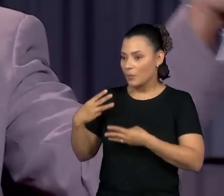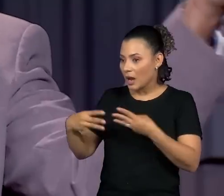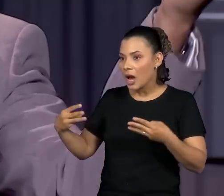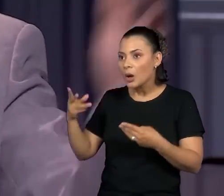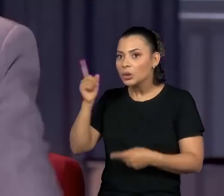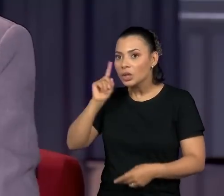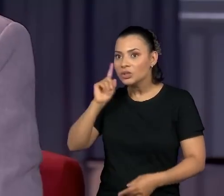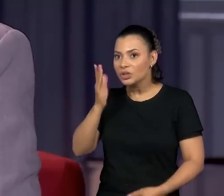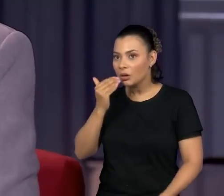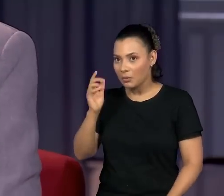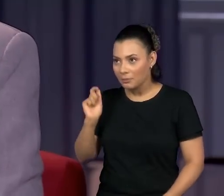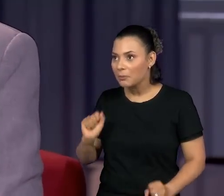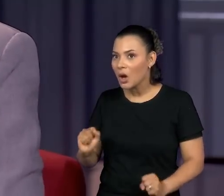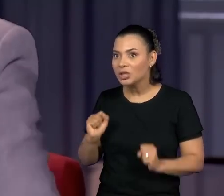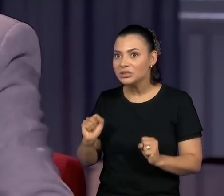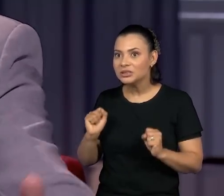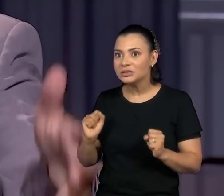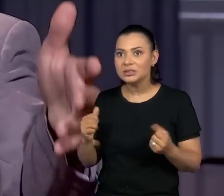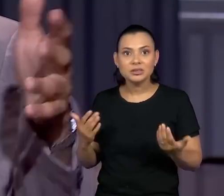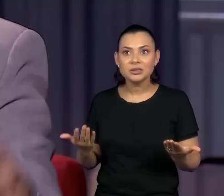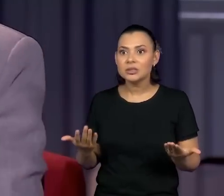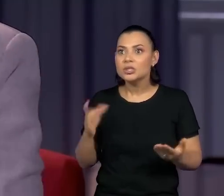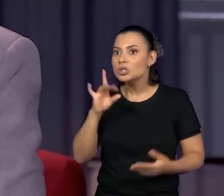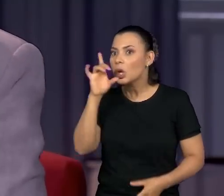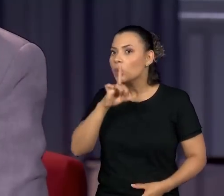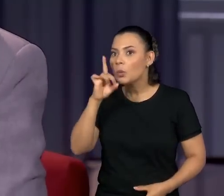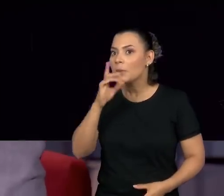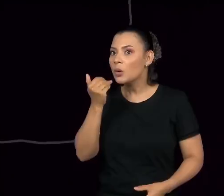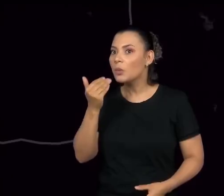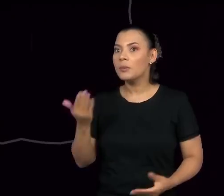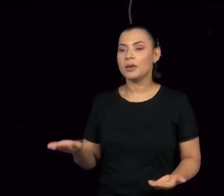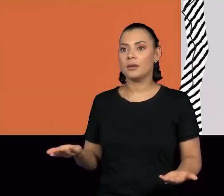dia tem macarrão aqui? E eu só comia domingo.